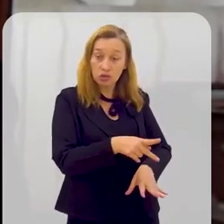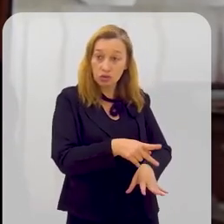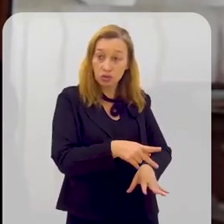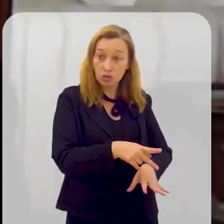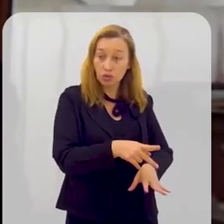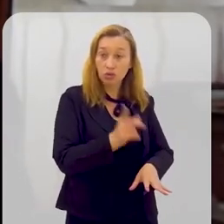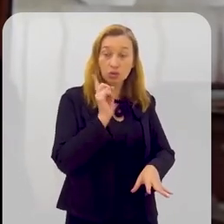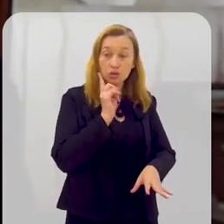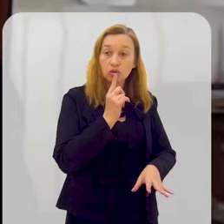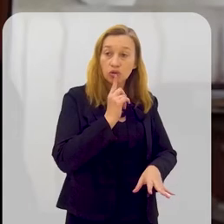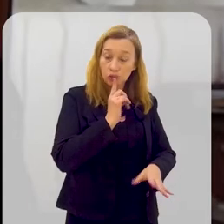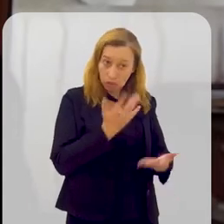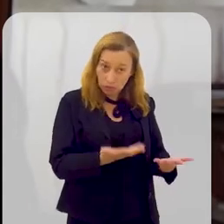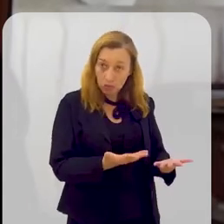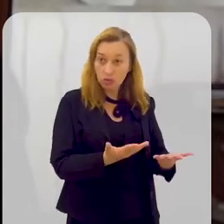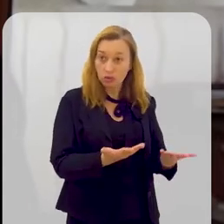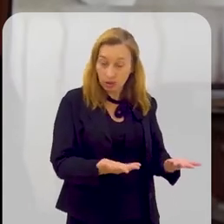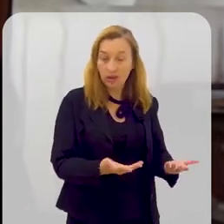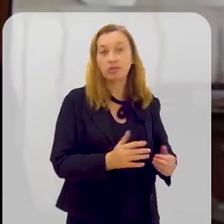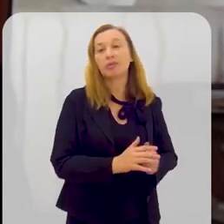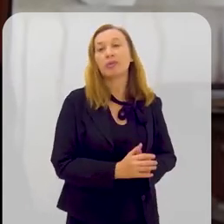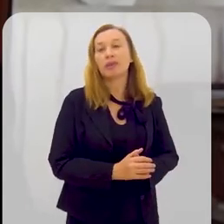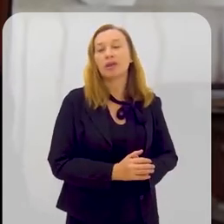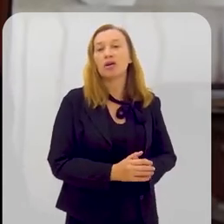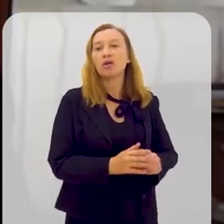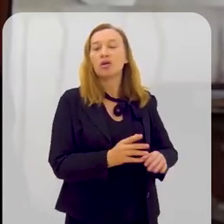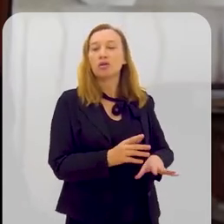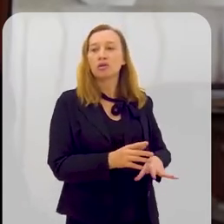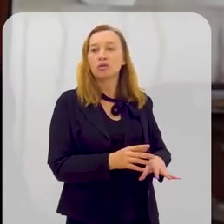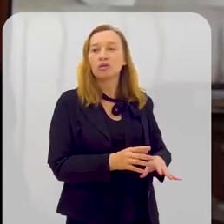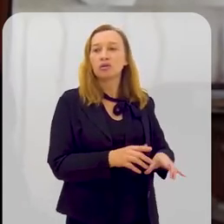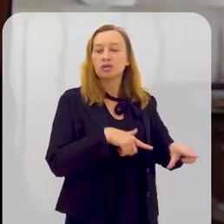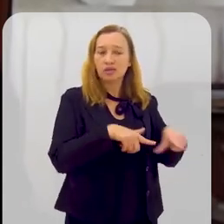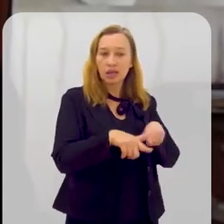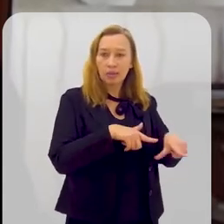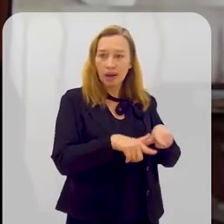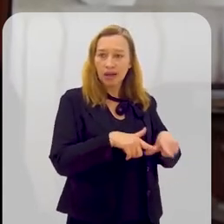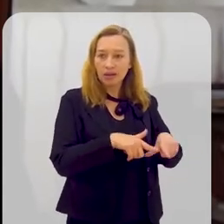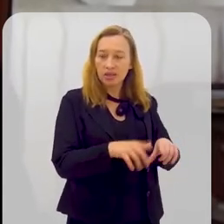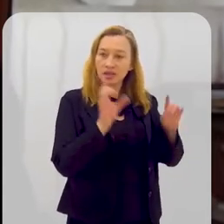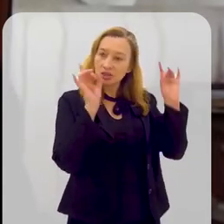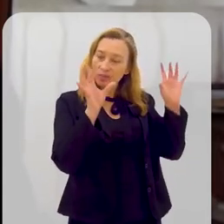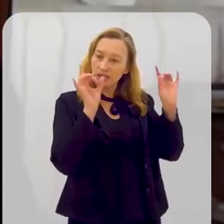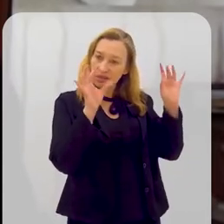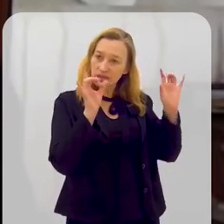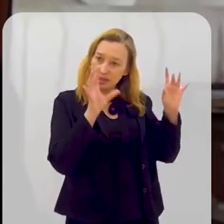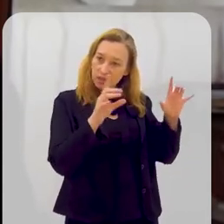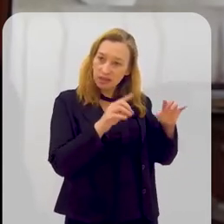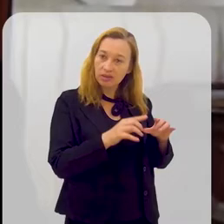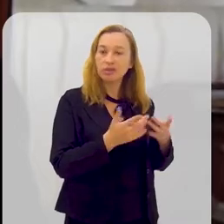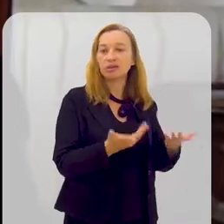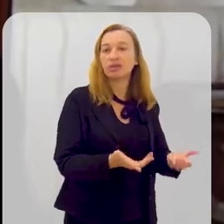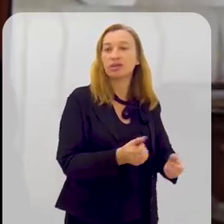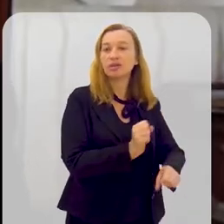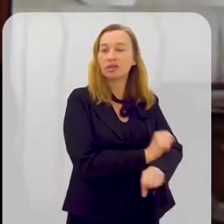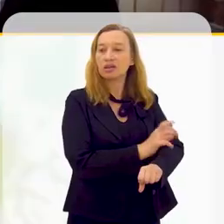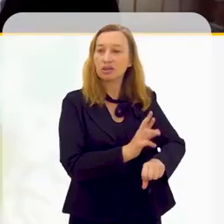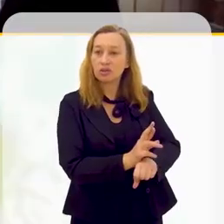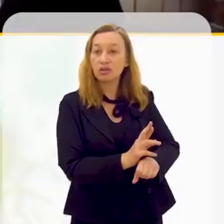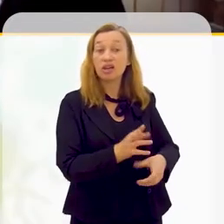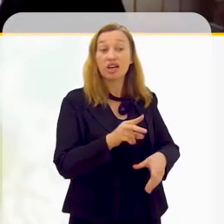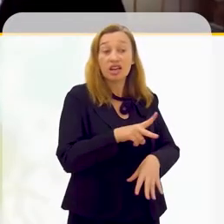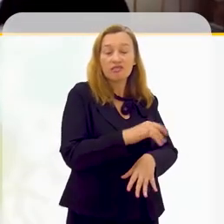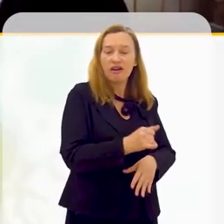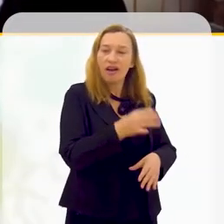professores especializando ou atendimento educacional especializado que é um serviço Educacional a parte da classe